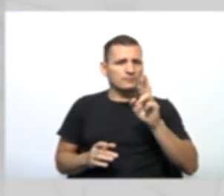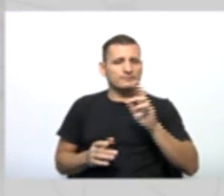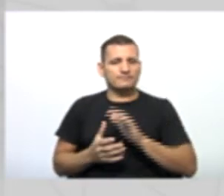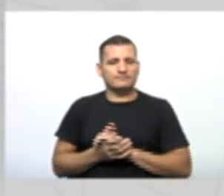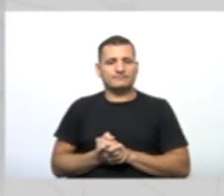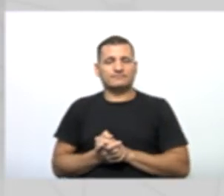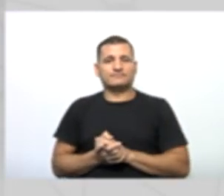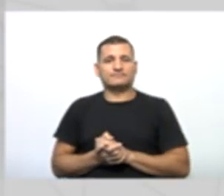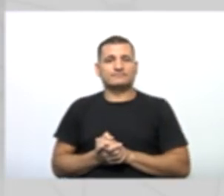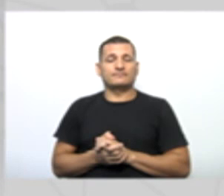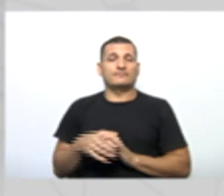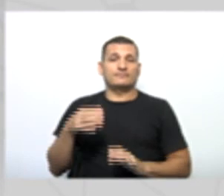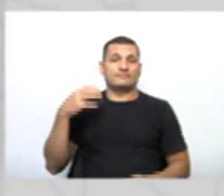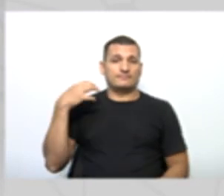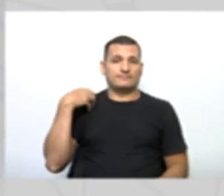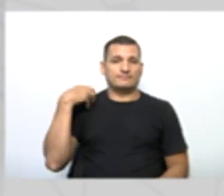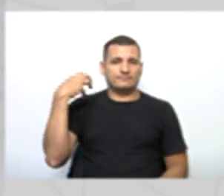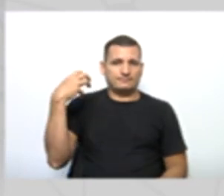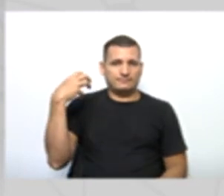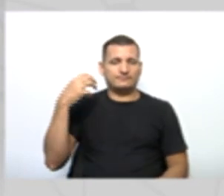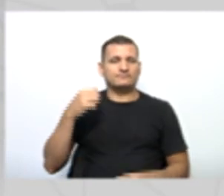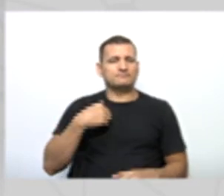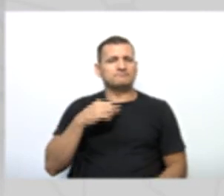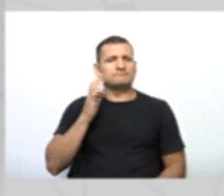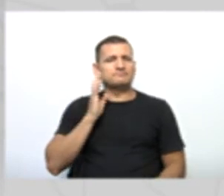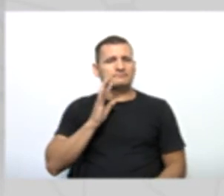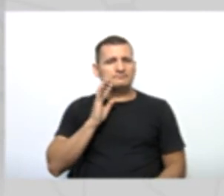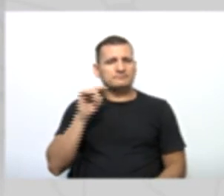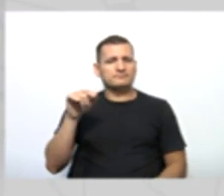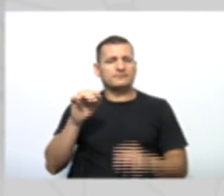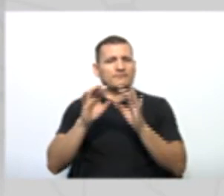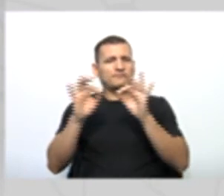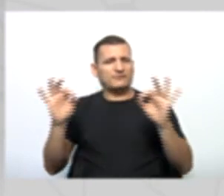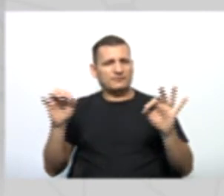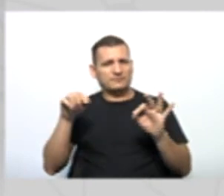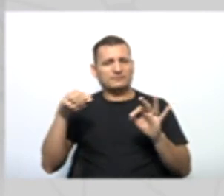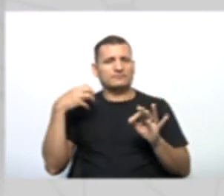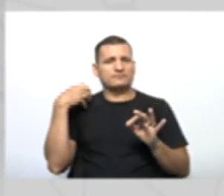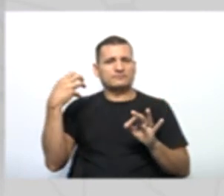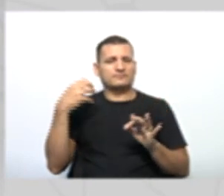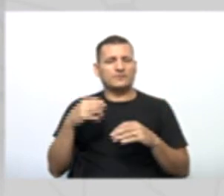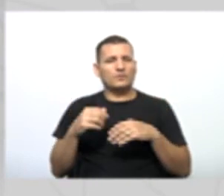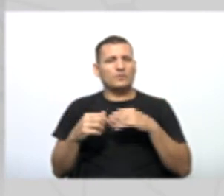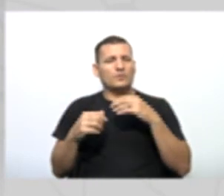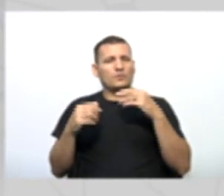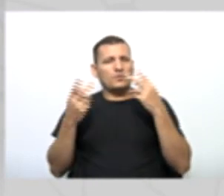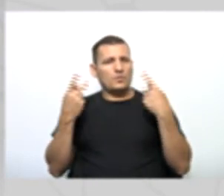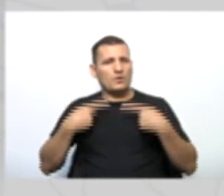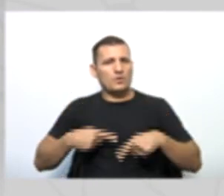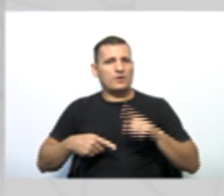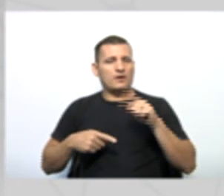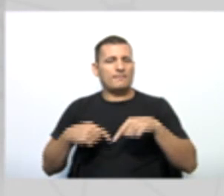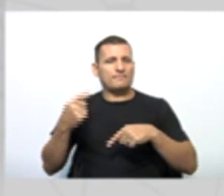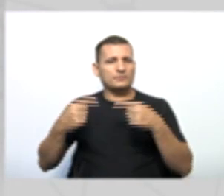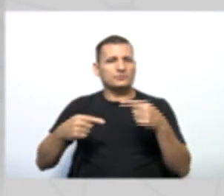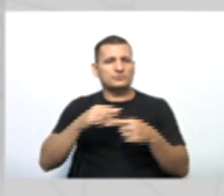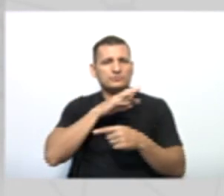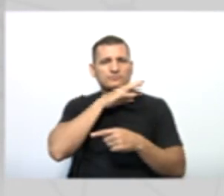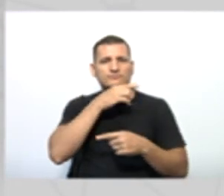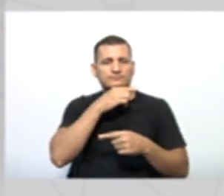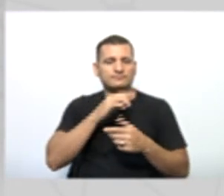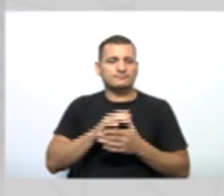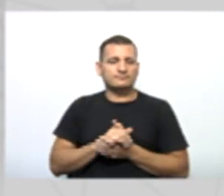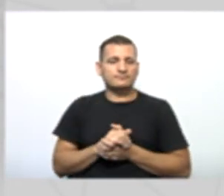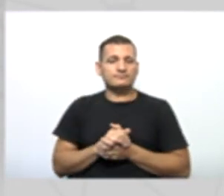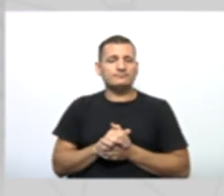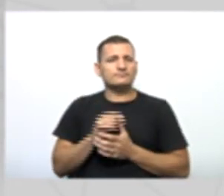amigo Aristóteles. Eu acho legal essa fala do Aristóteles, que o homem é um animal político, porque ele vai dizer